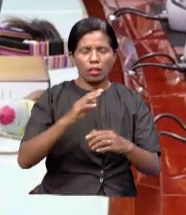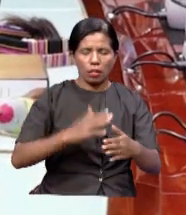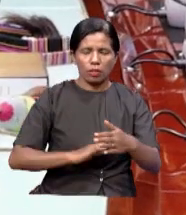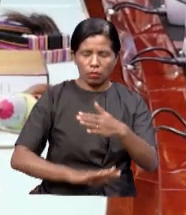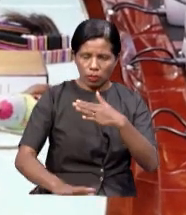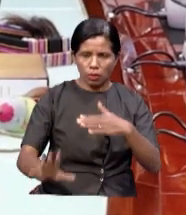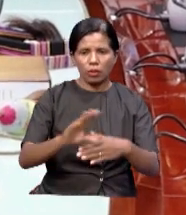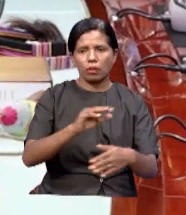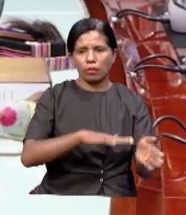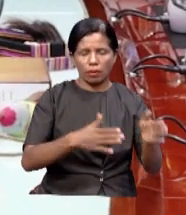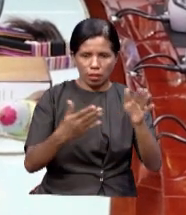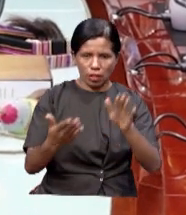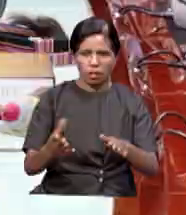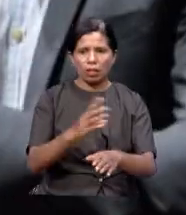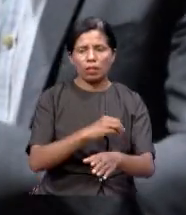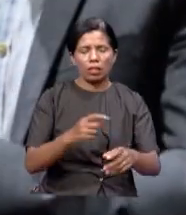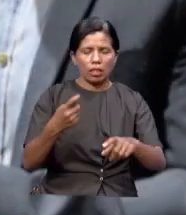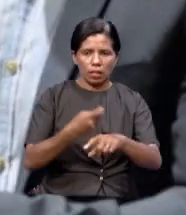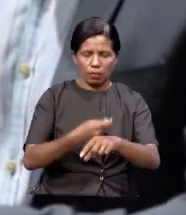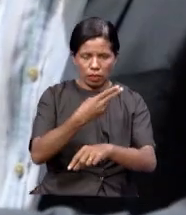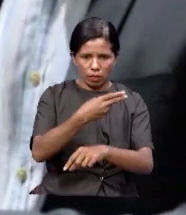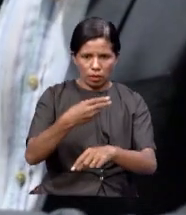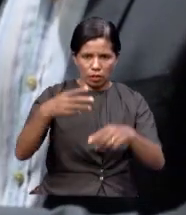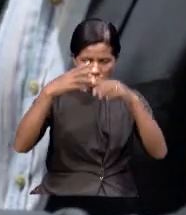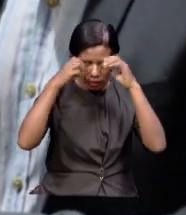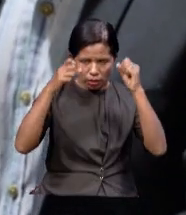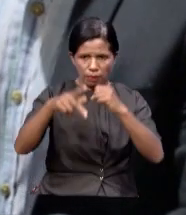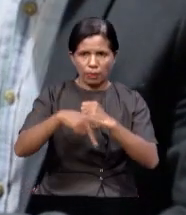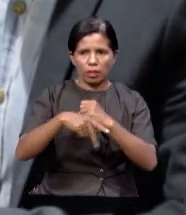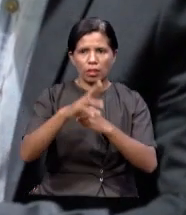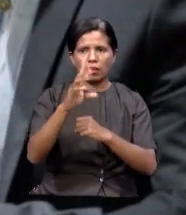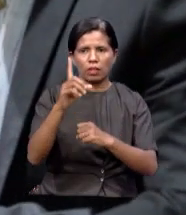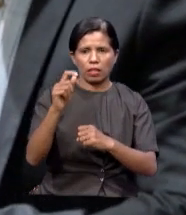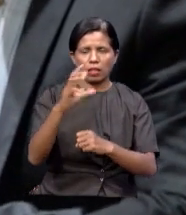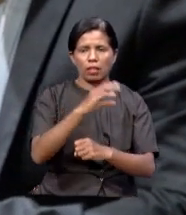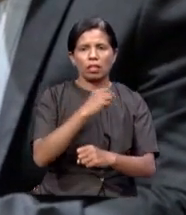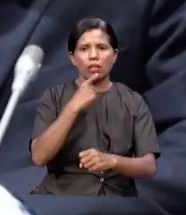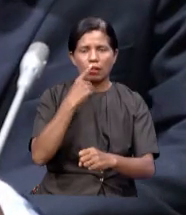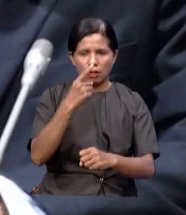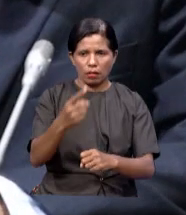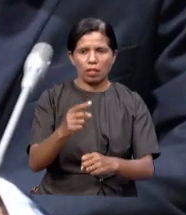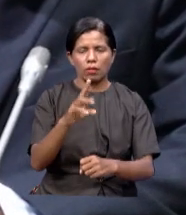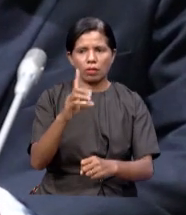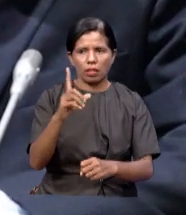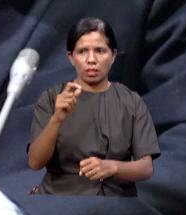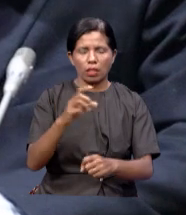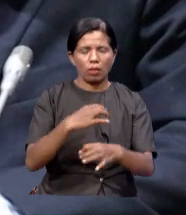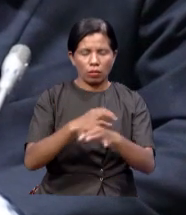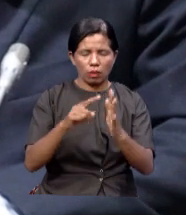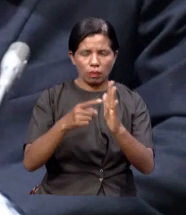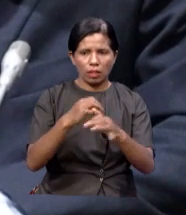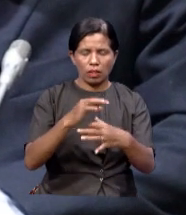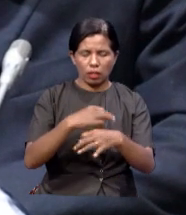Mate Ona, durante a ocupação Indonésia. Presidente do Partido UDT, Francisco David Xavier Hateten, UDT Rahu Hadia Ona Rate